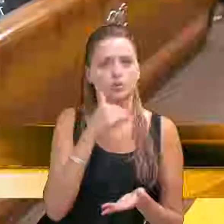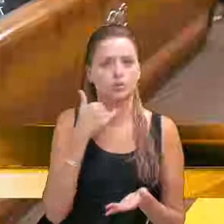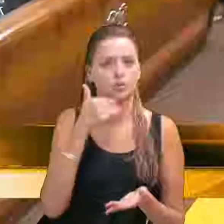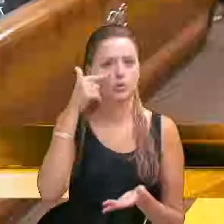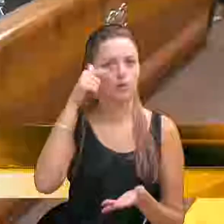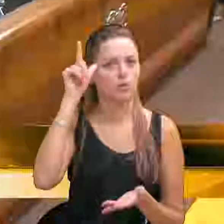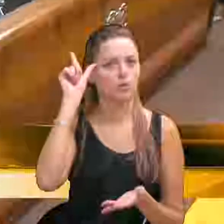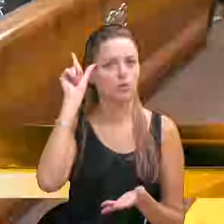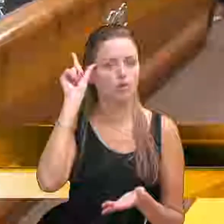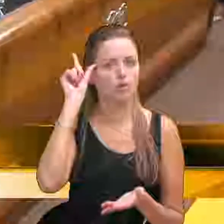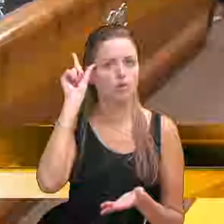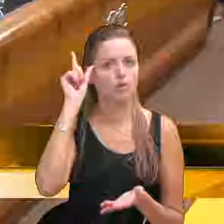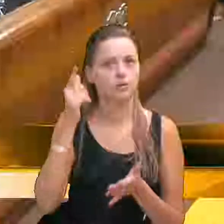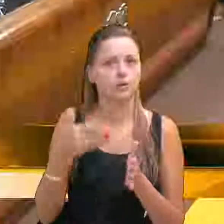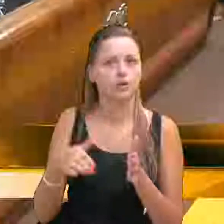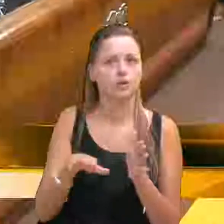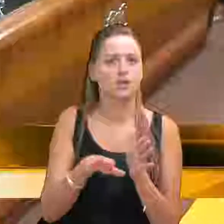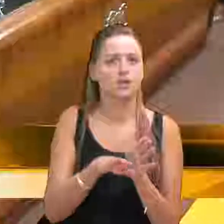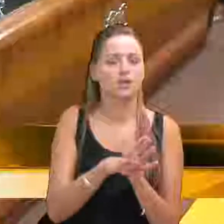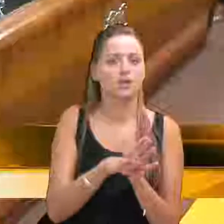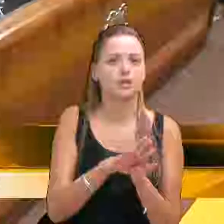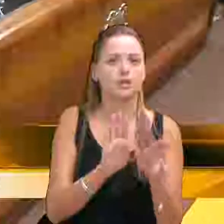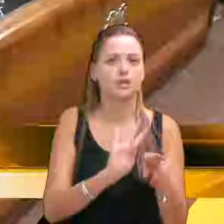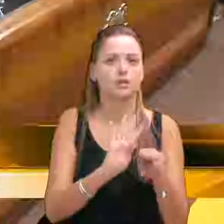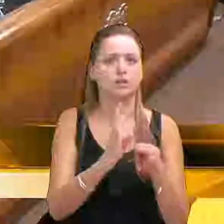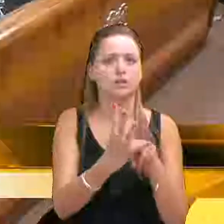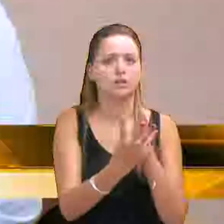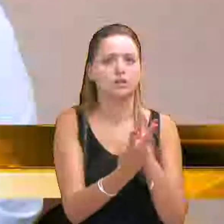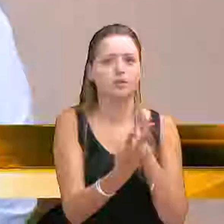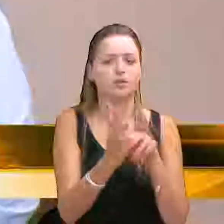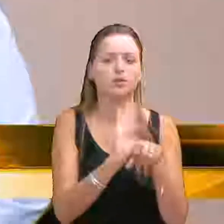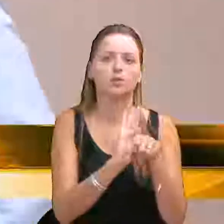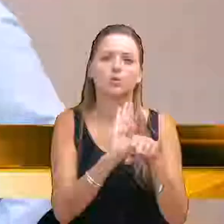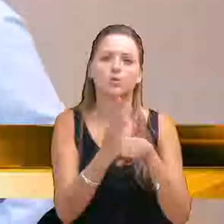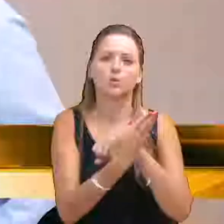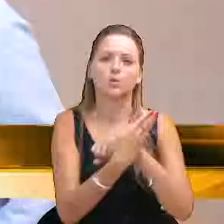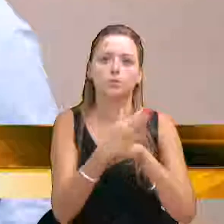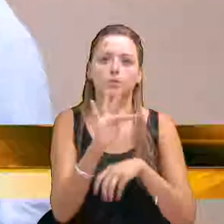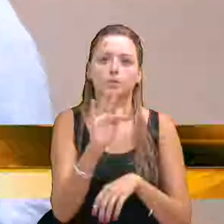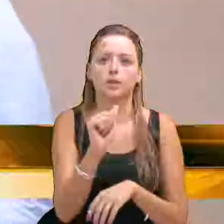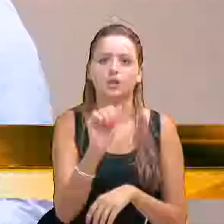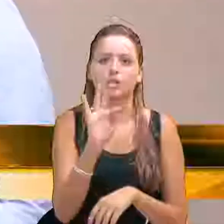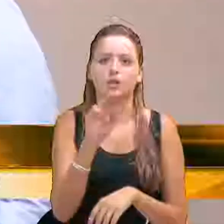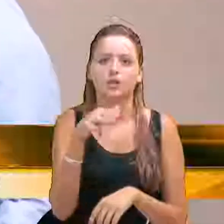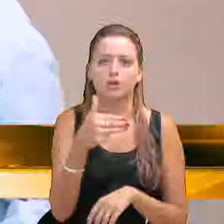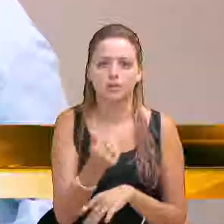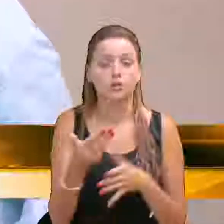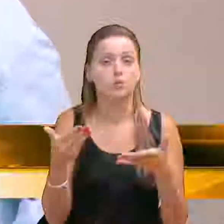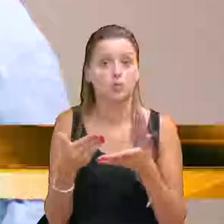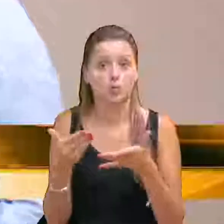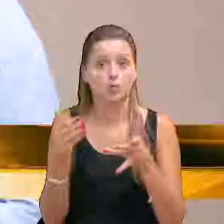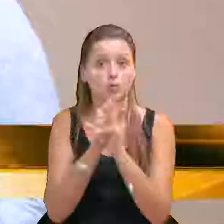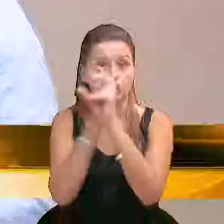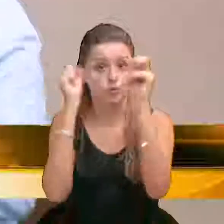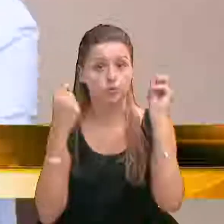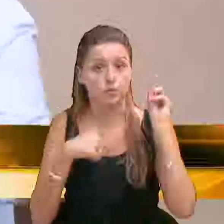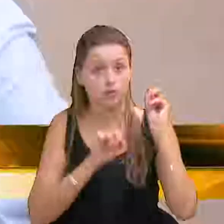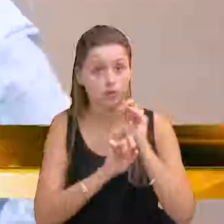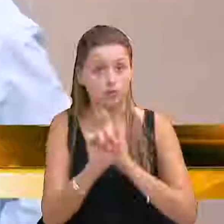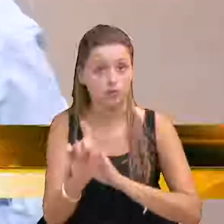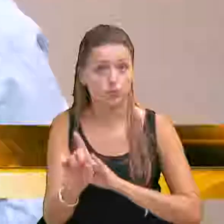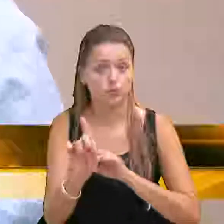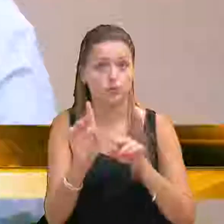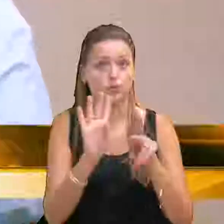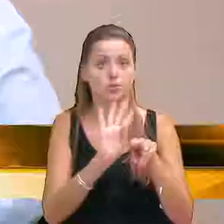sendo velado lá na capelinha lá do Fátima. Estive hoje de manhã lá no velório do São Luís,